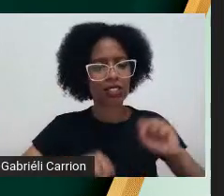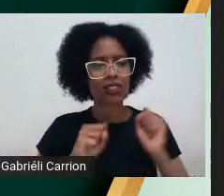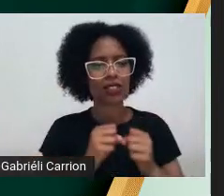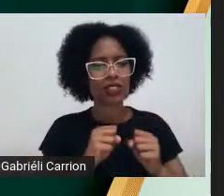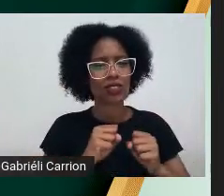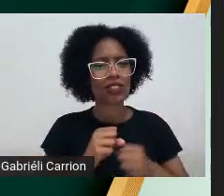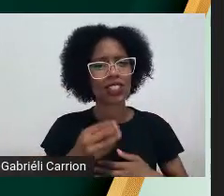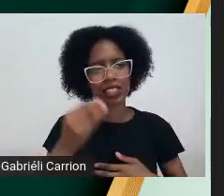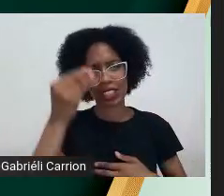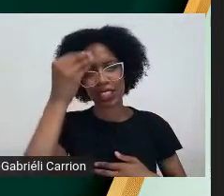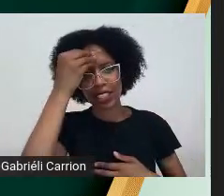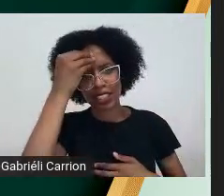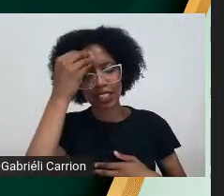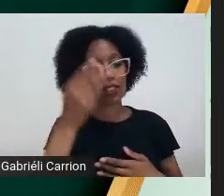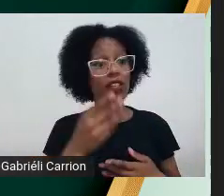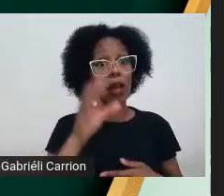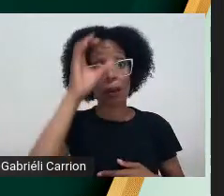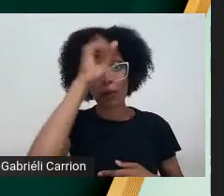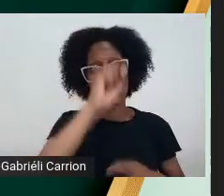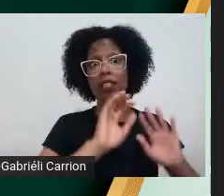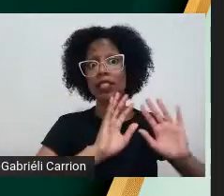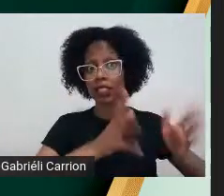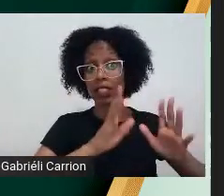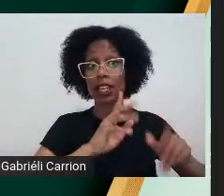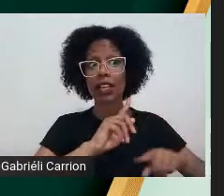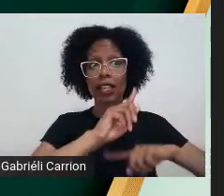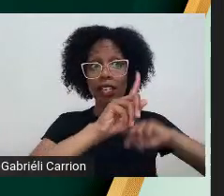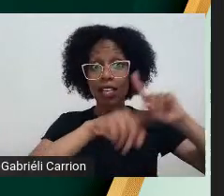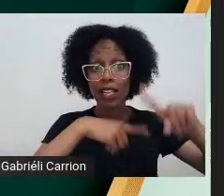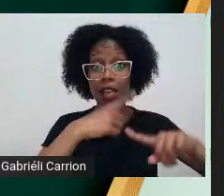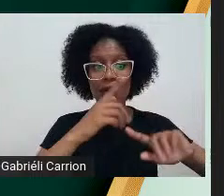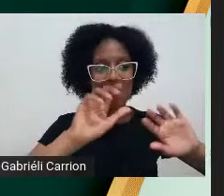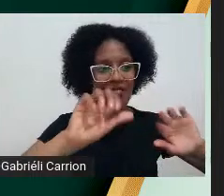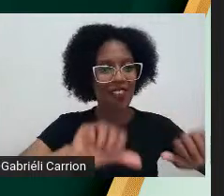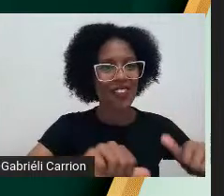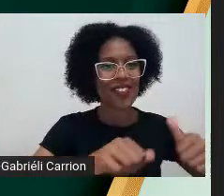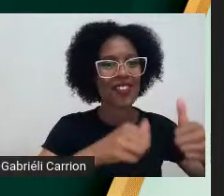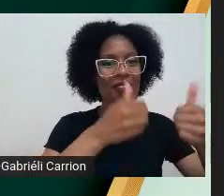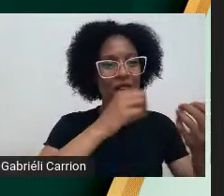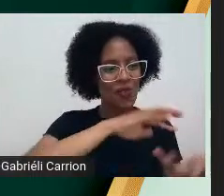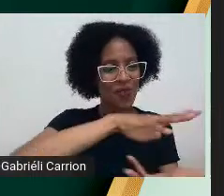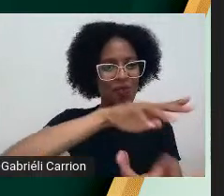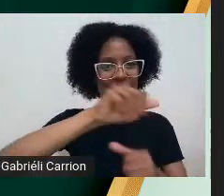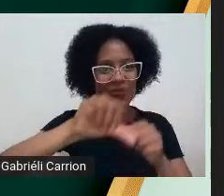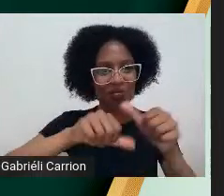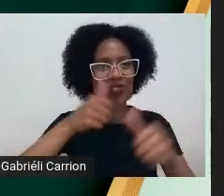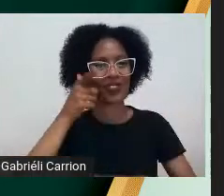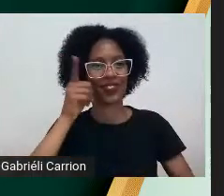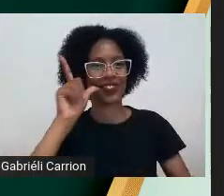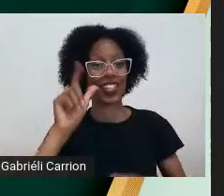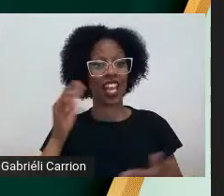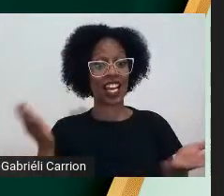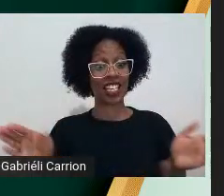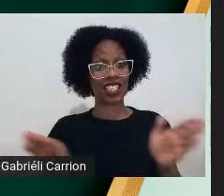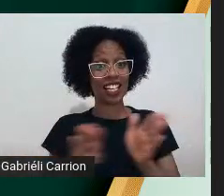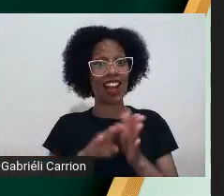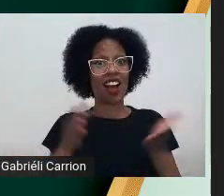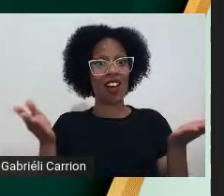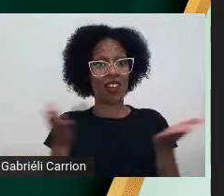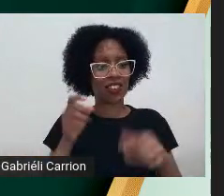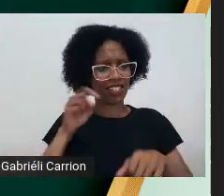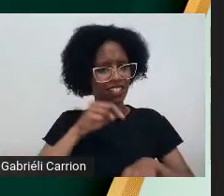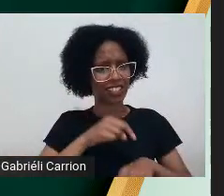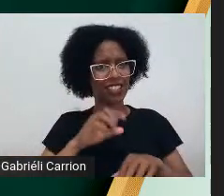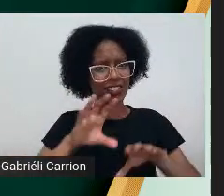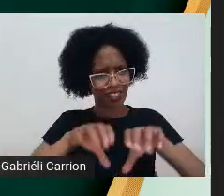aqui e transformarão para melhor os espaços por onde andarem. Chegar aqui e conquistar seu diploma não